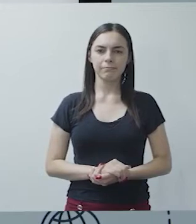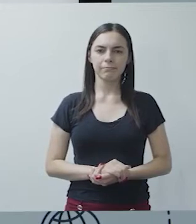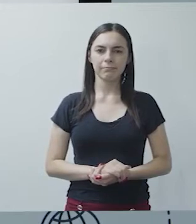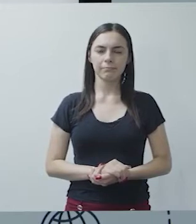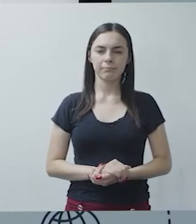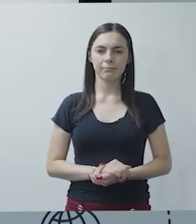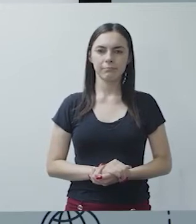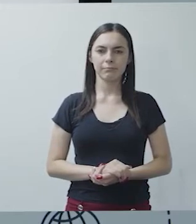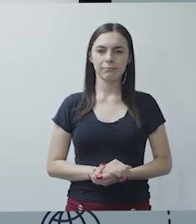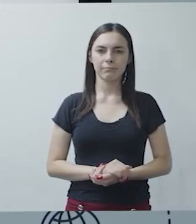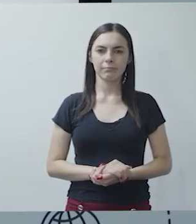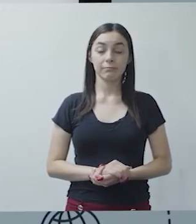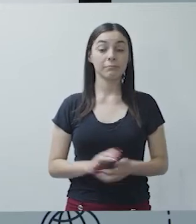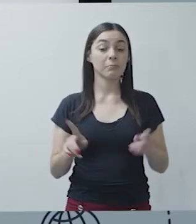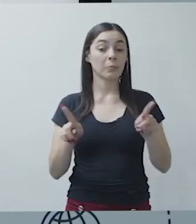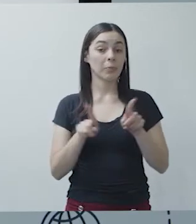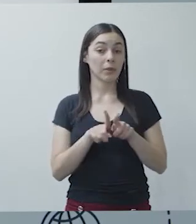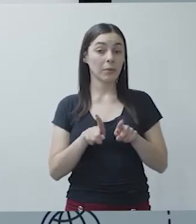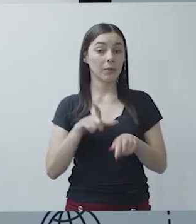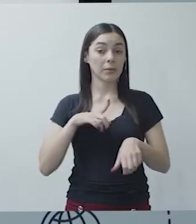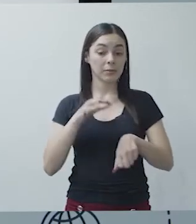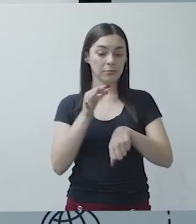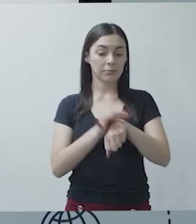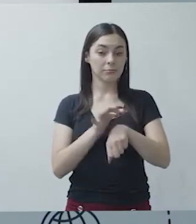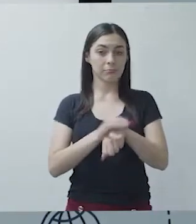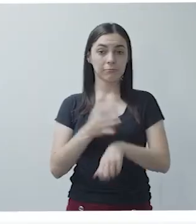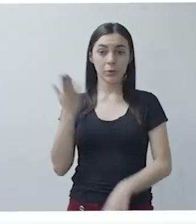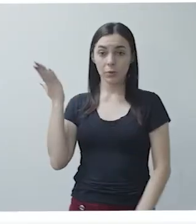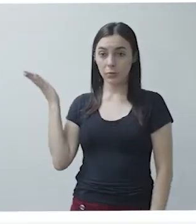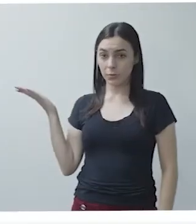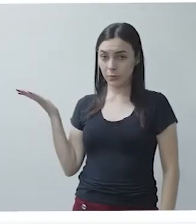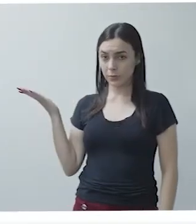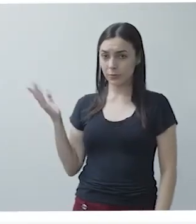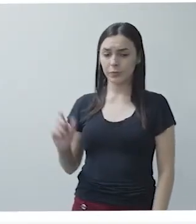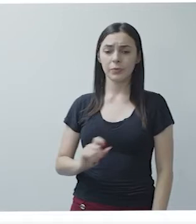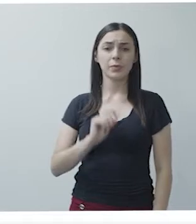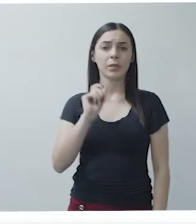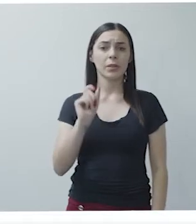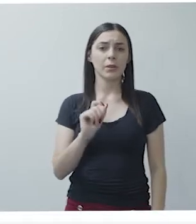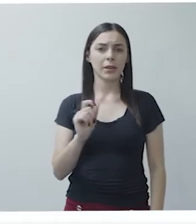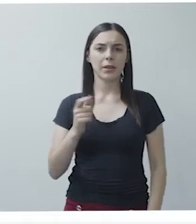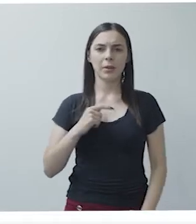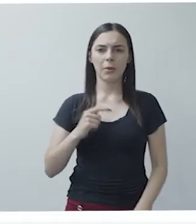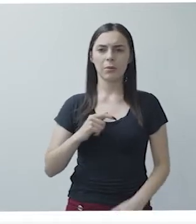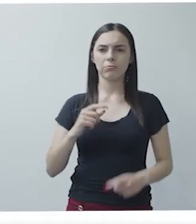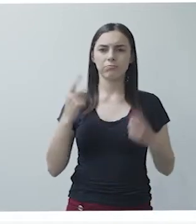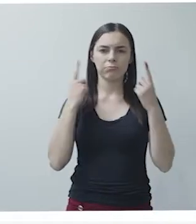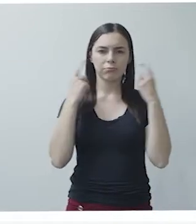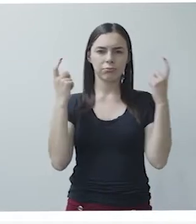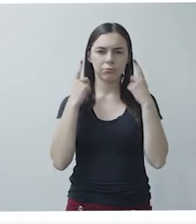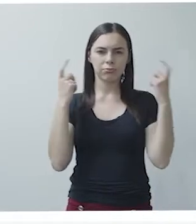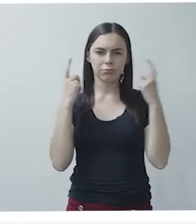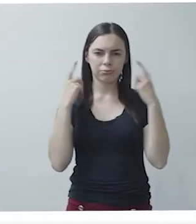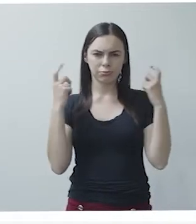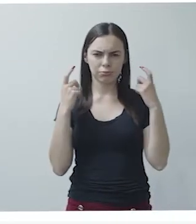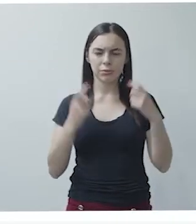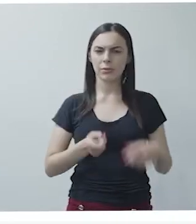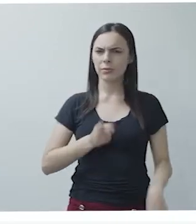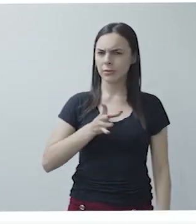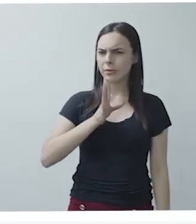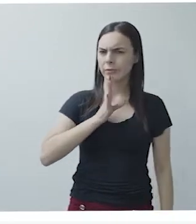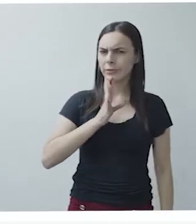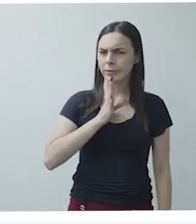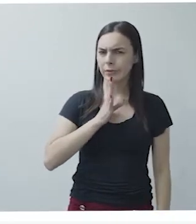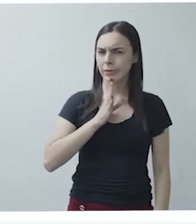Também temos esse relógio aqui, que é o relógio despertador. Você já conheceu um